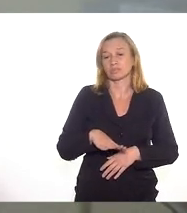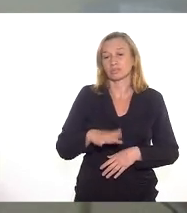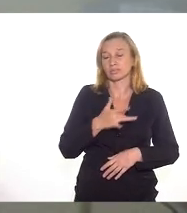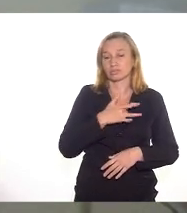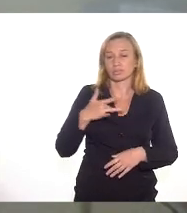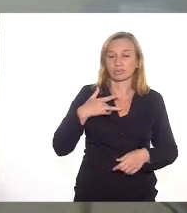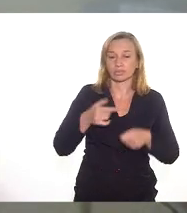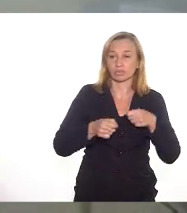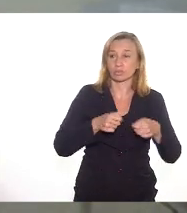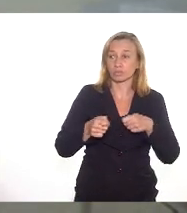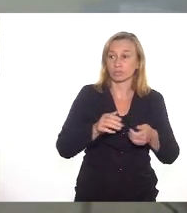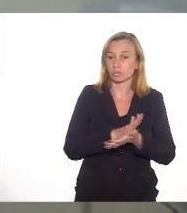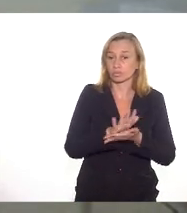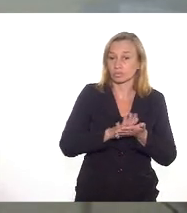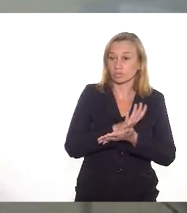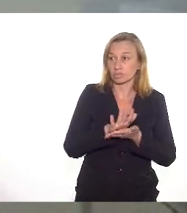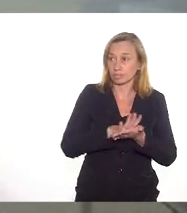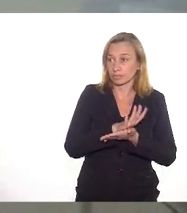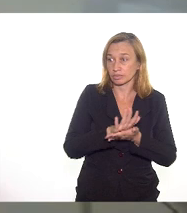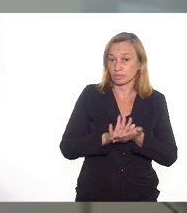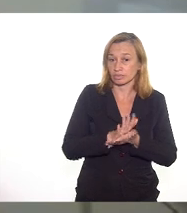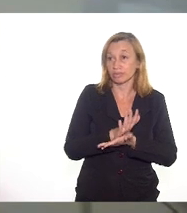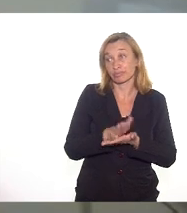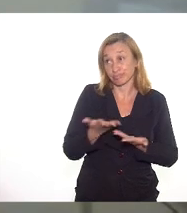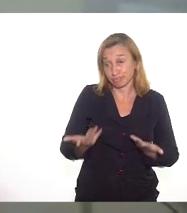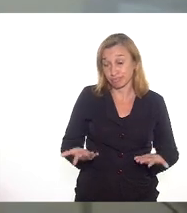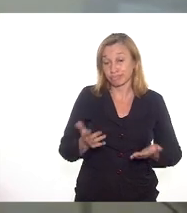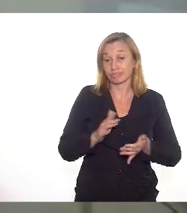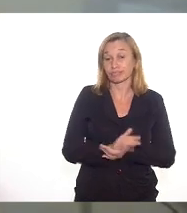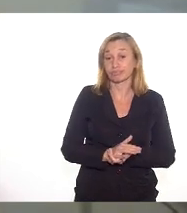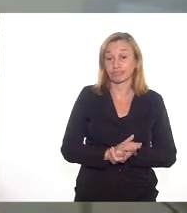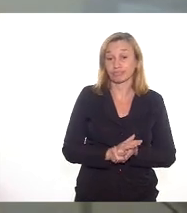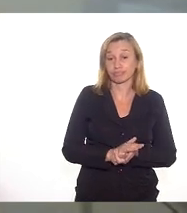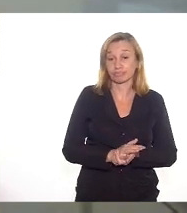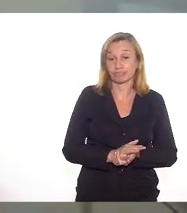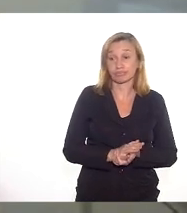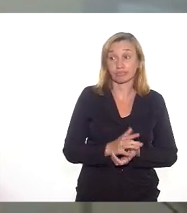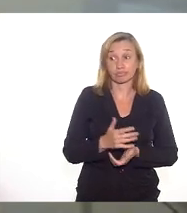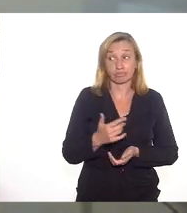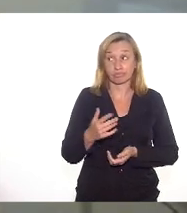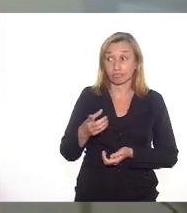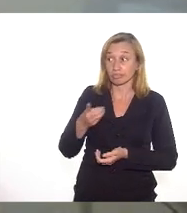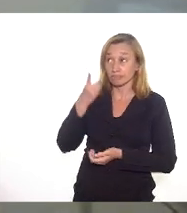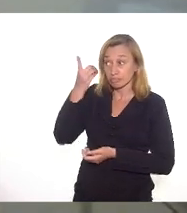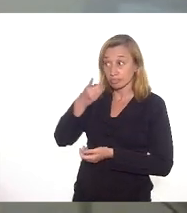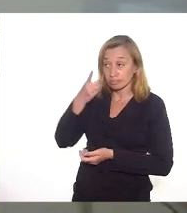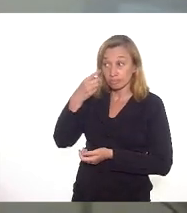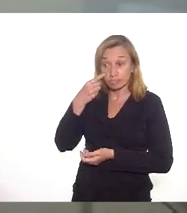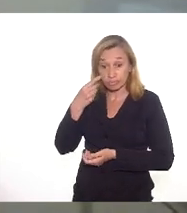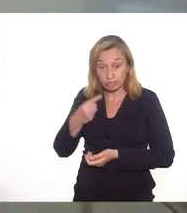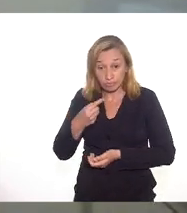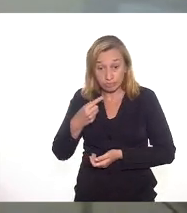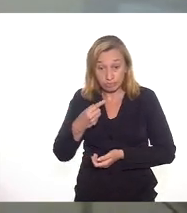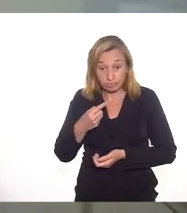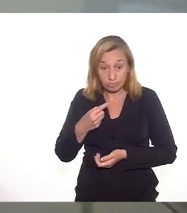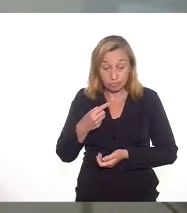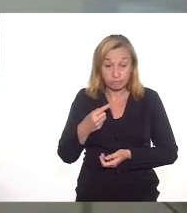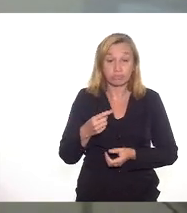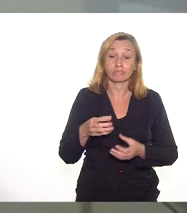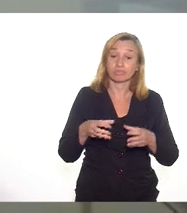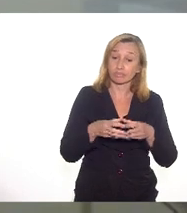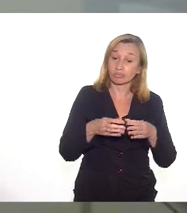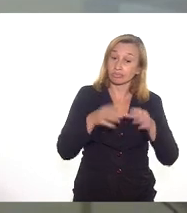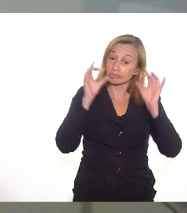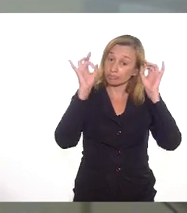a ladroagem imperou, como a senhora presenciou quando presidiu a Comissão Especial